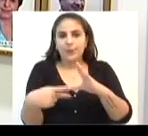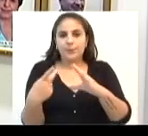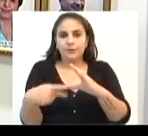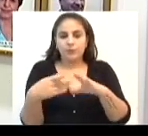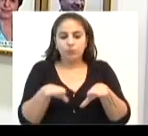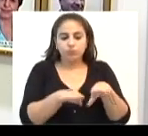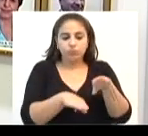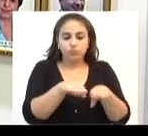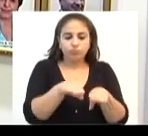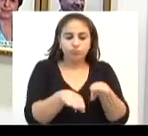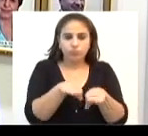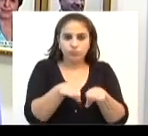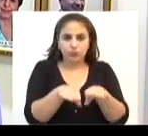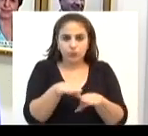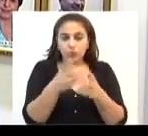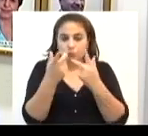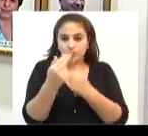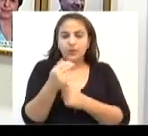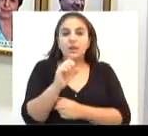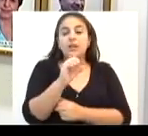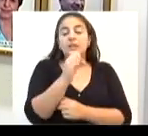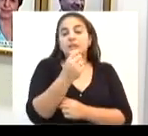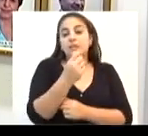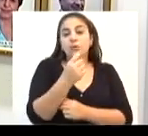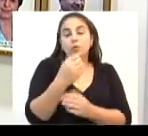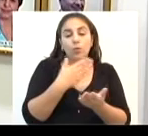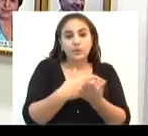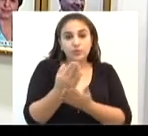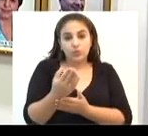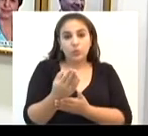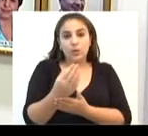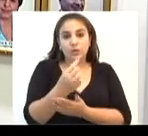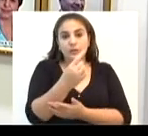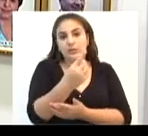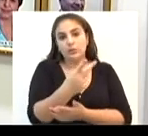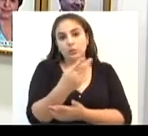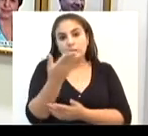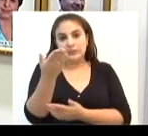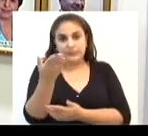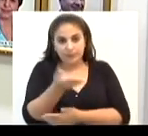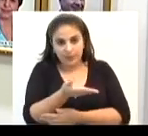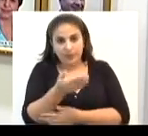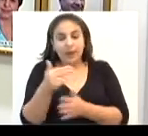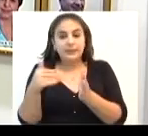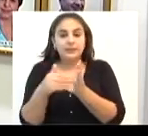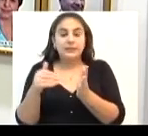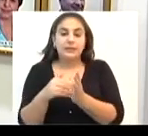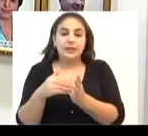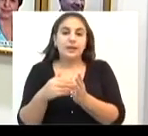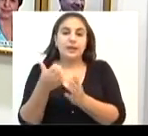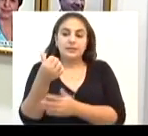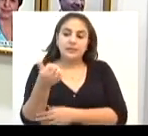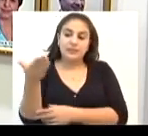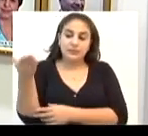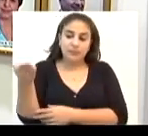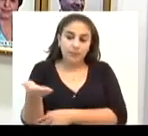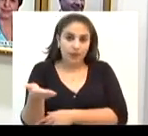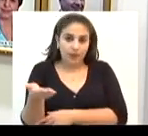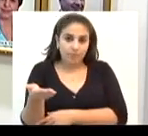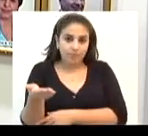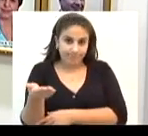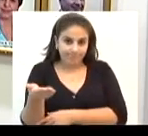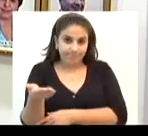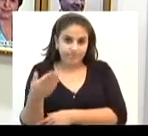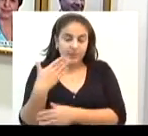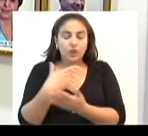casa funcionou, né, das 12h30 às 18h30, mas nós entendemos aqui, como já te disse, por esse acordo de manter